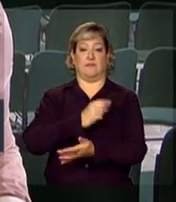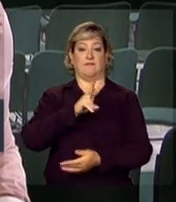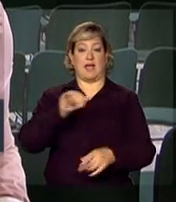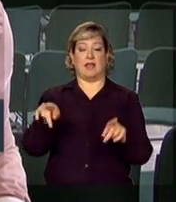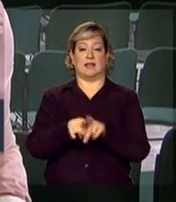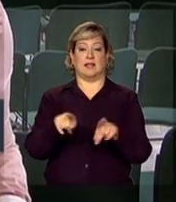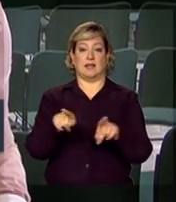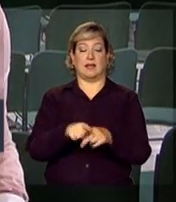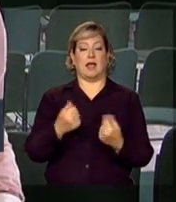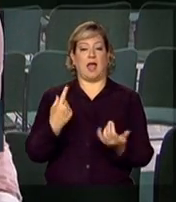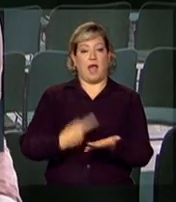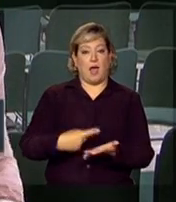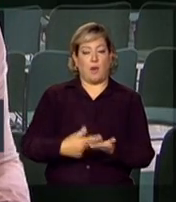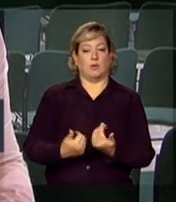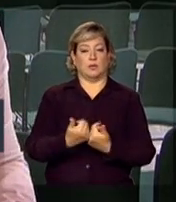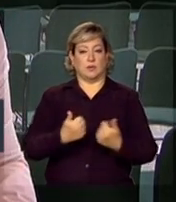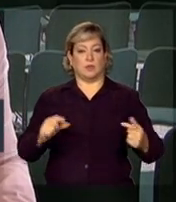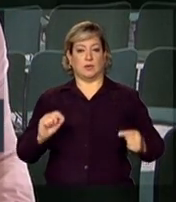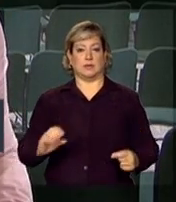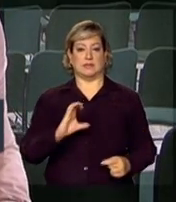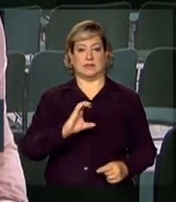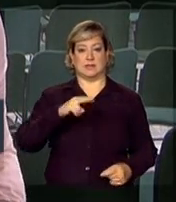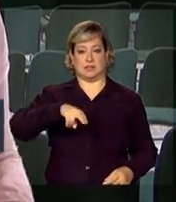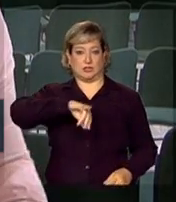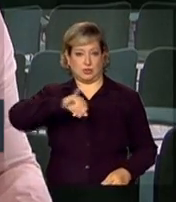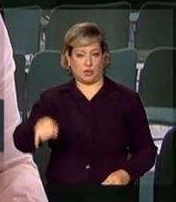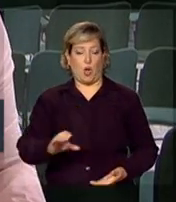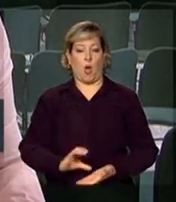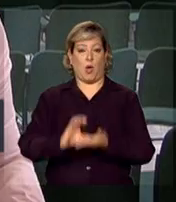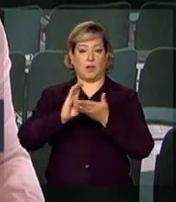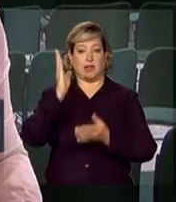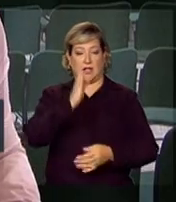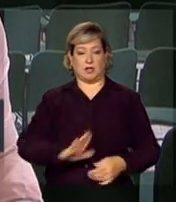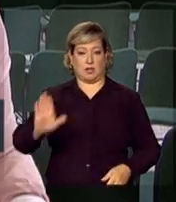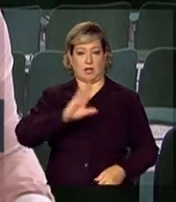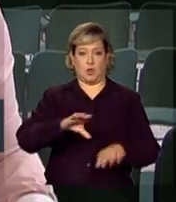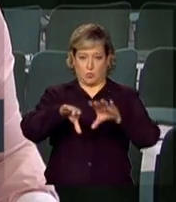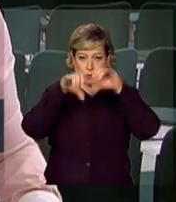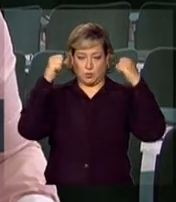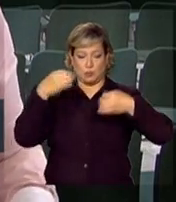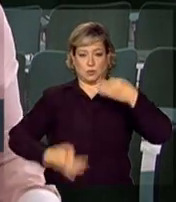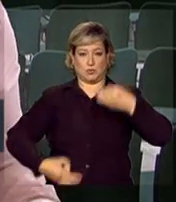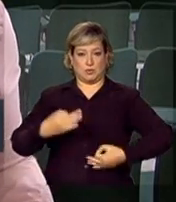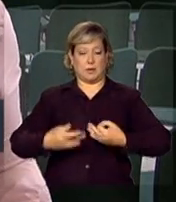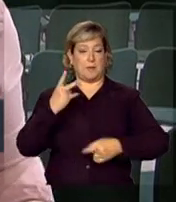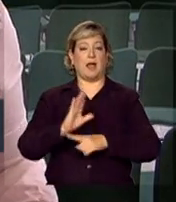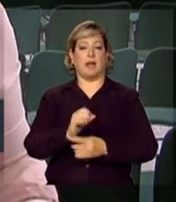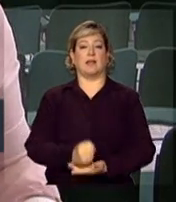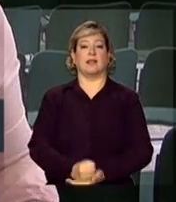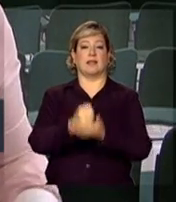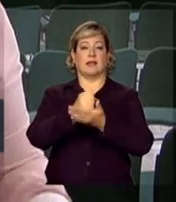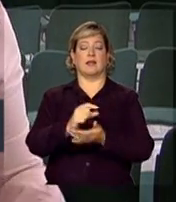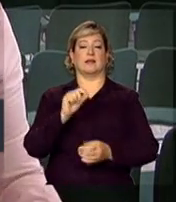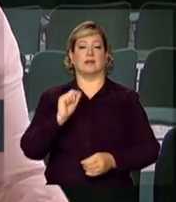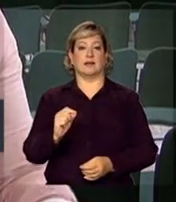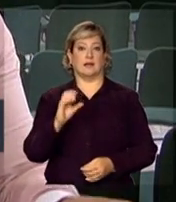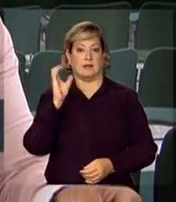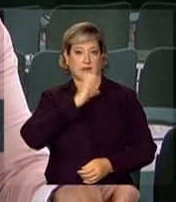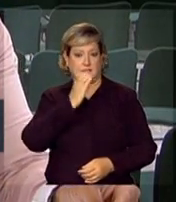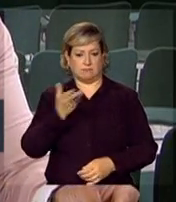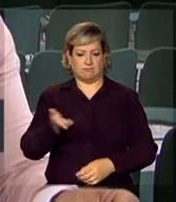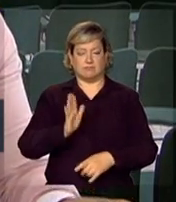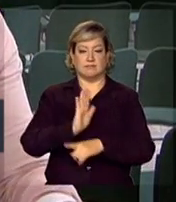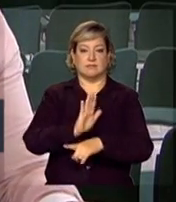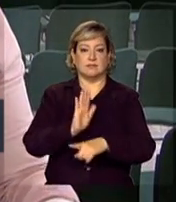de cooperação com o CNJ, que é o Conselho Nacional de Justiça do Poder Judiciário, para defender, para agilizar